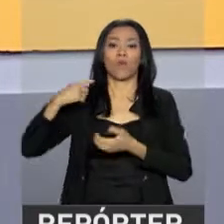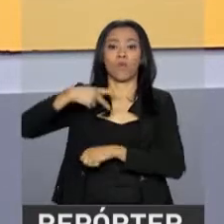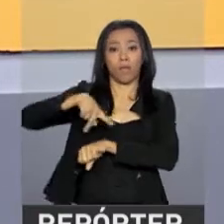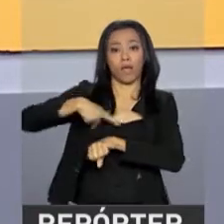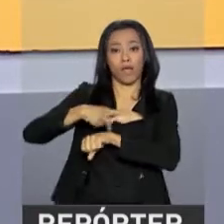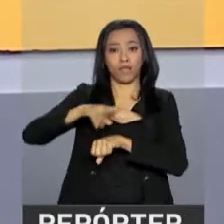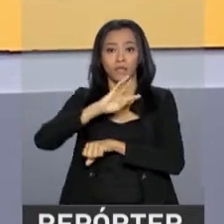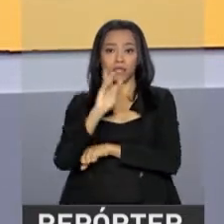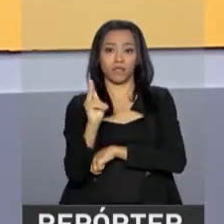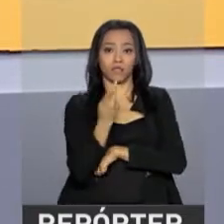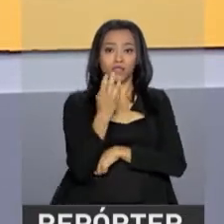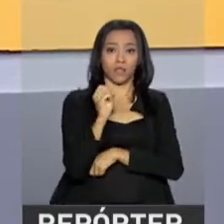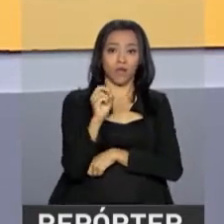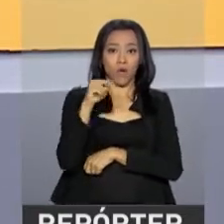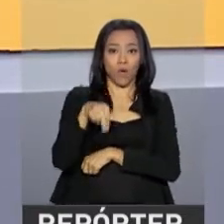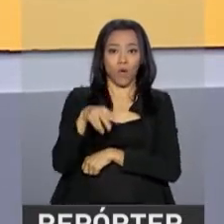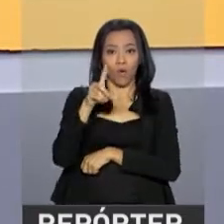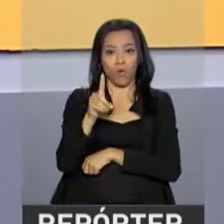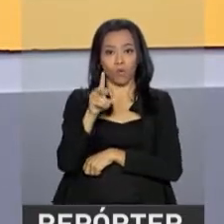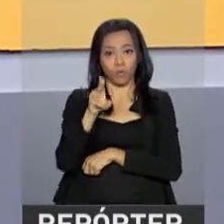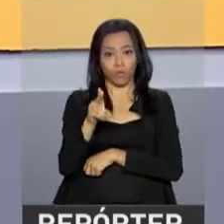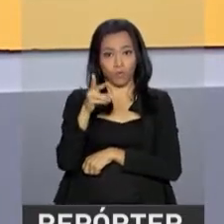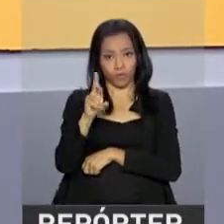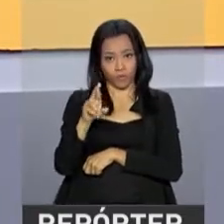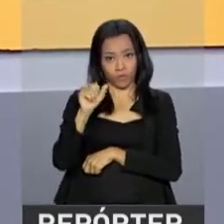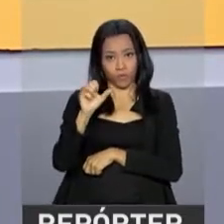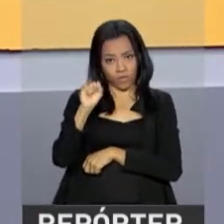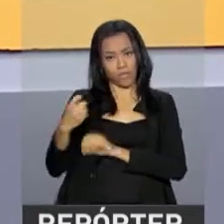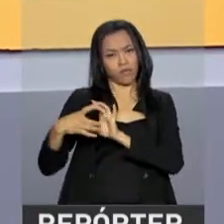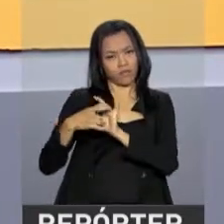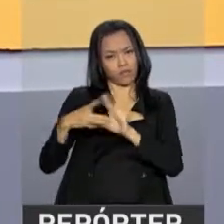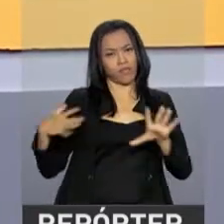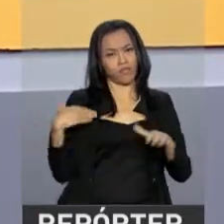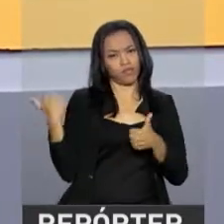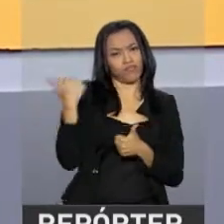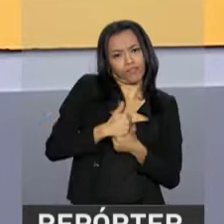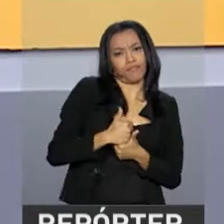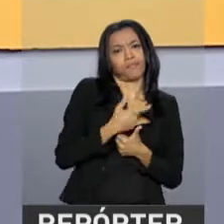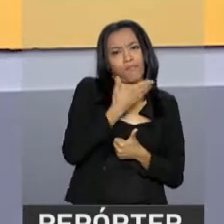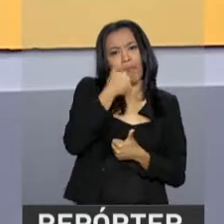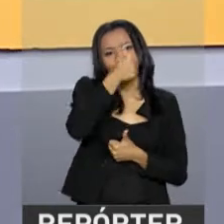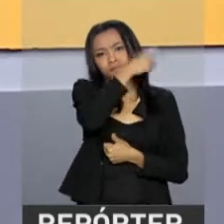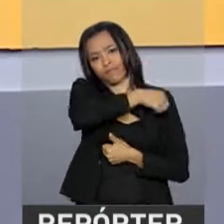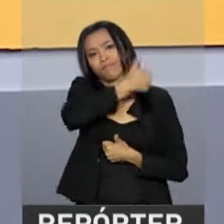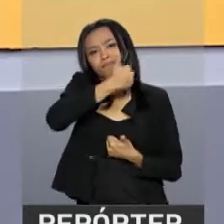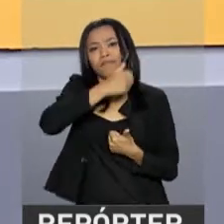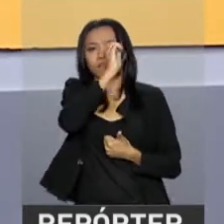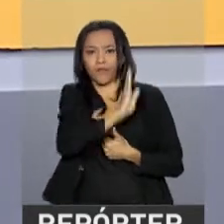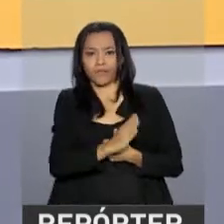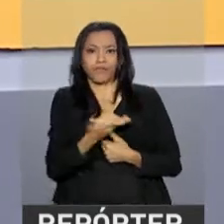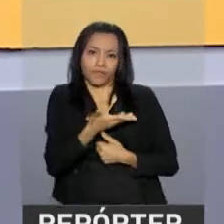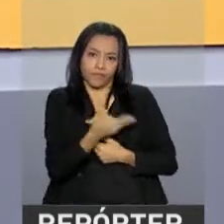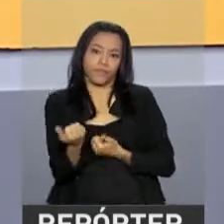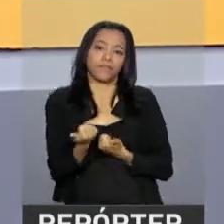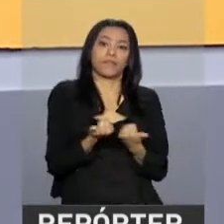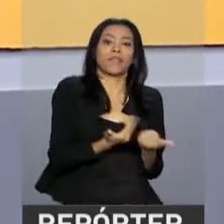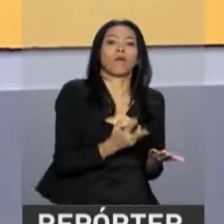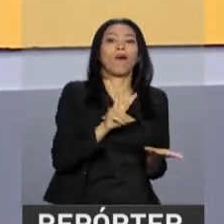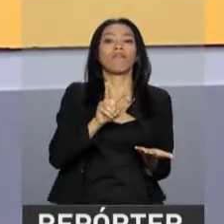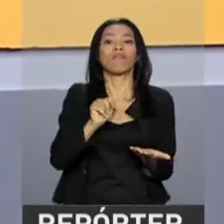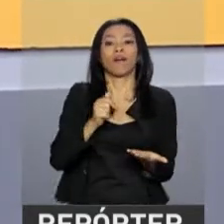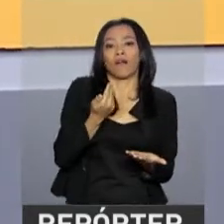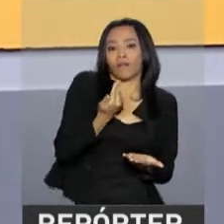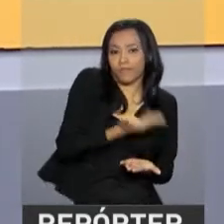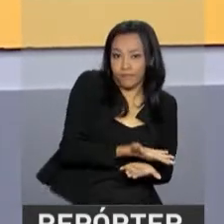acordo garante que, caso o Brasil seja eleito, antecipe em 11 anos o retorno. Segundo nota do Itamaraty, a participação brasileira